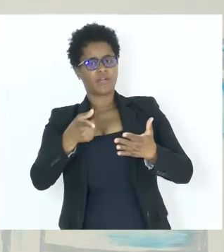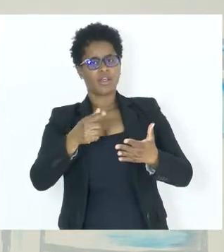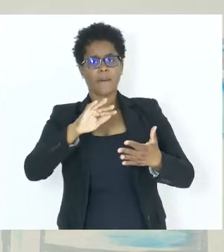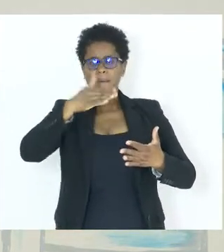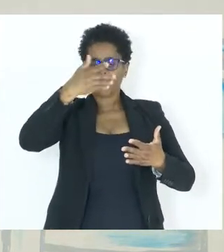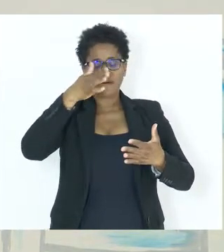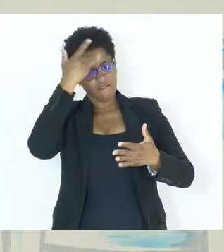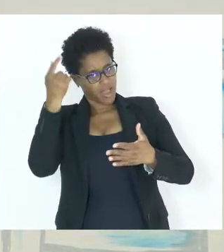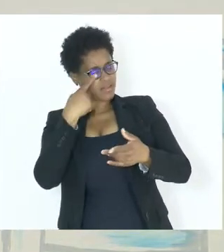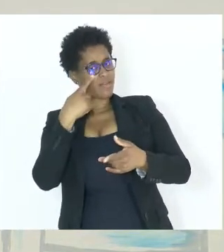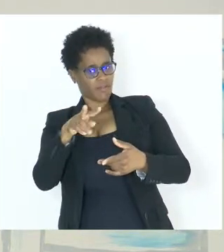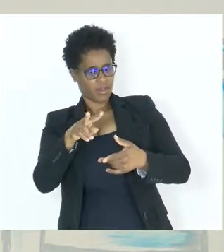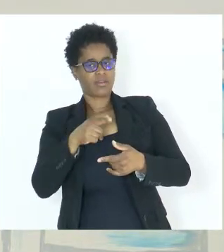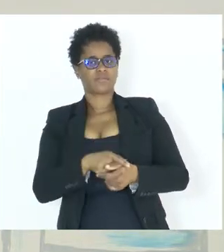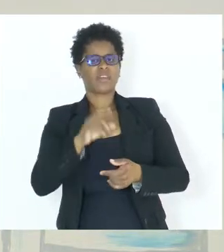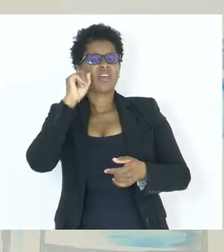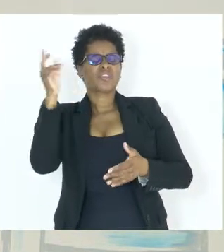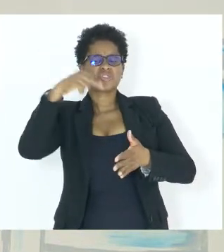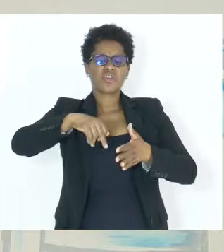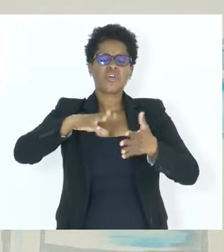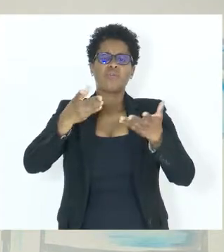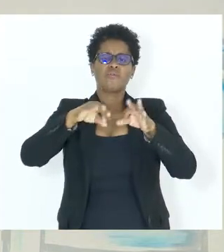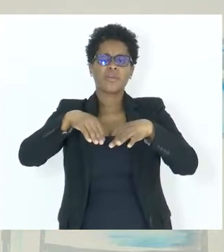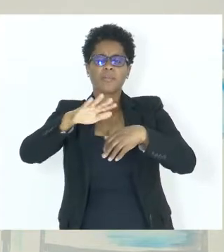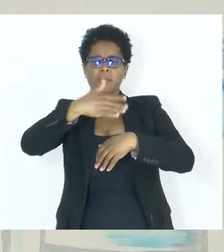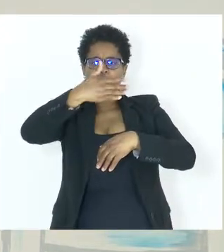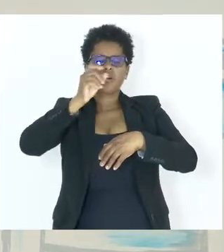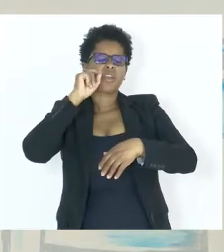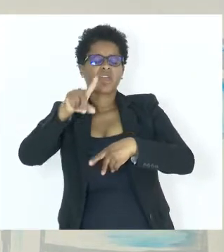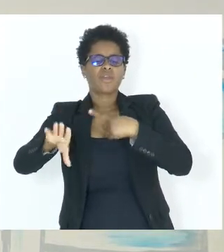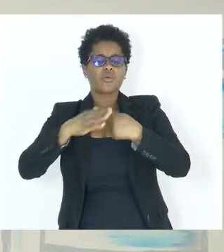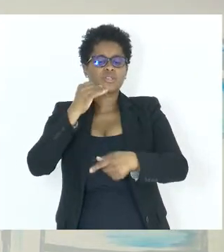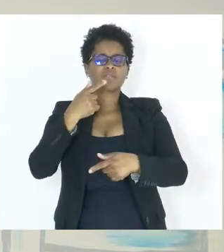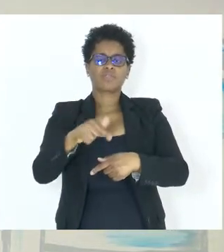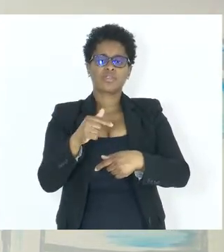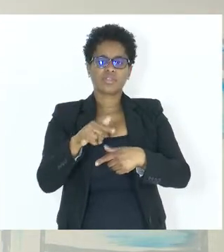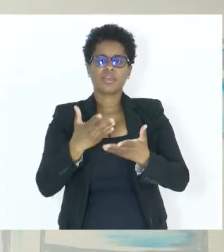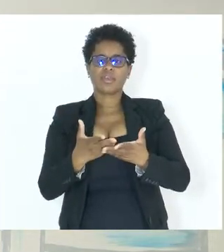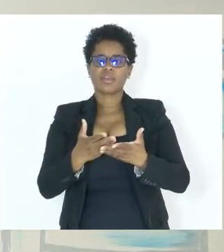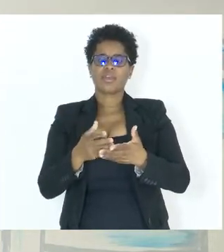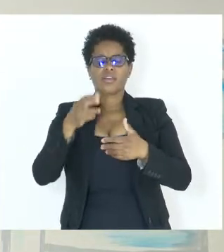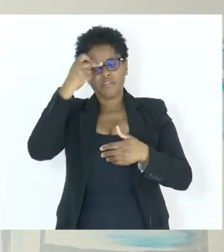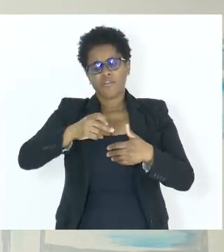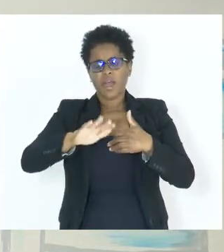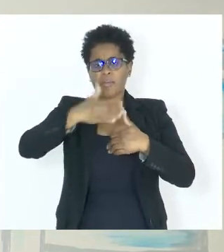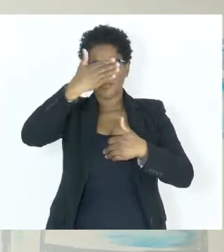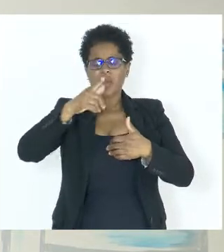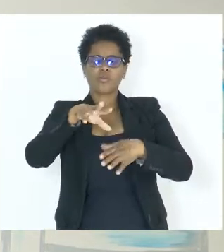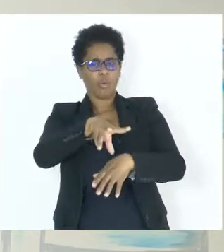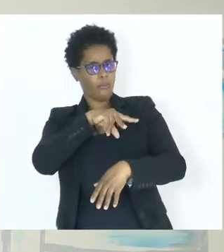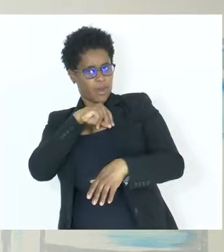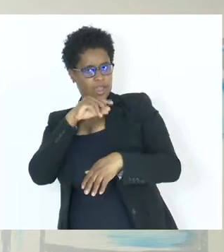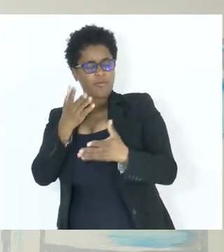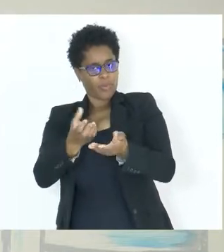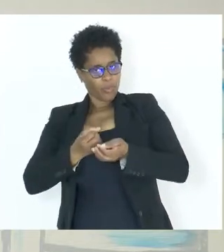de identificar. Quem chegou à meta primeiro? Quem vai conseguir ficar no primeiro lugar, receber um prêmio